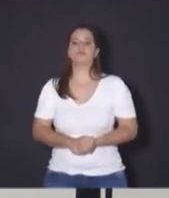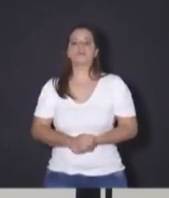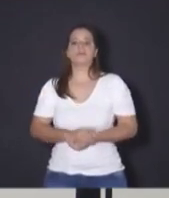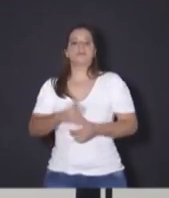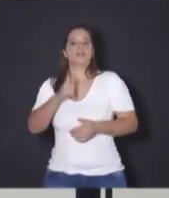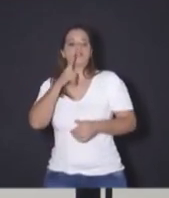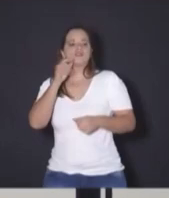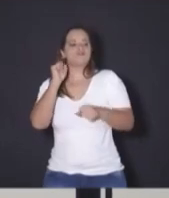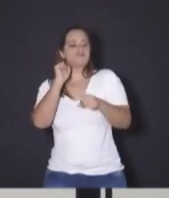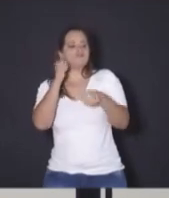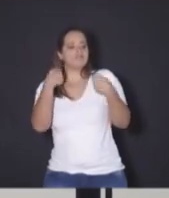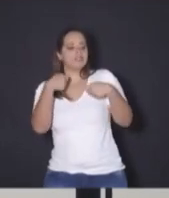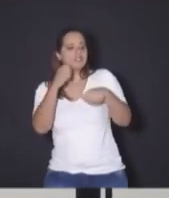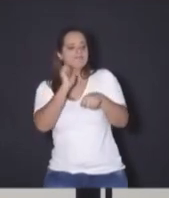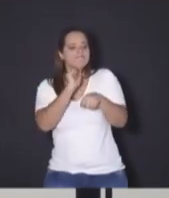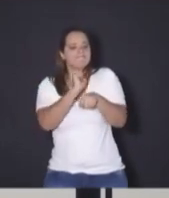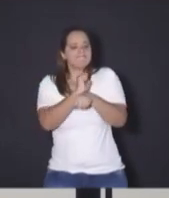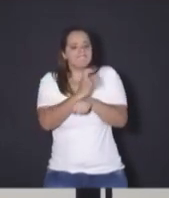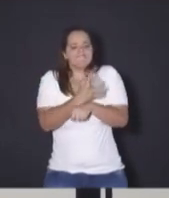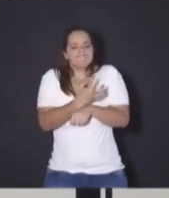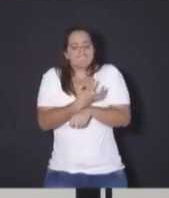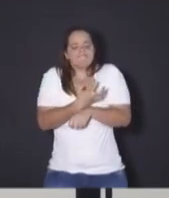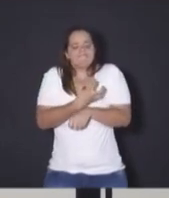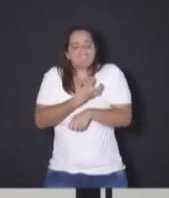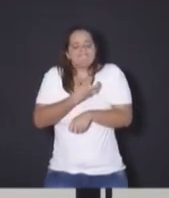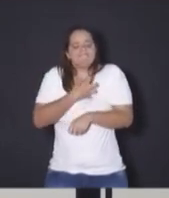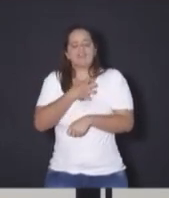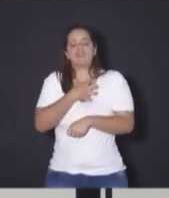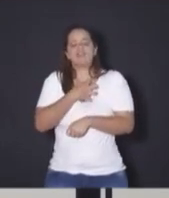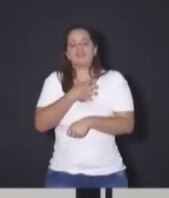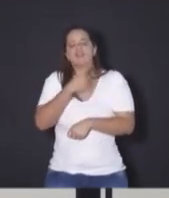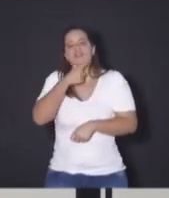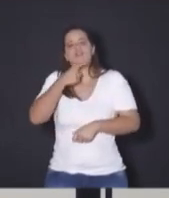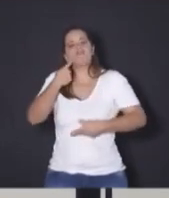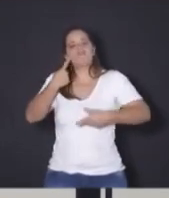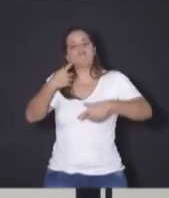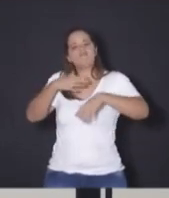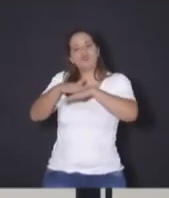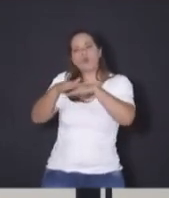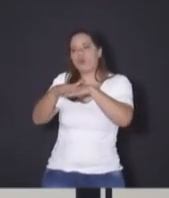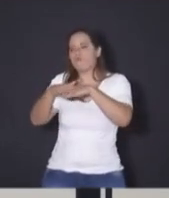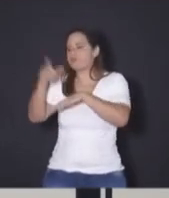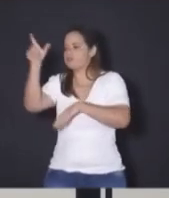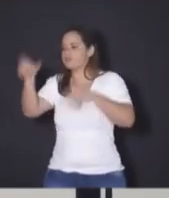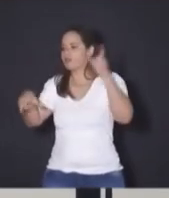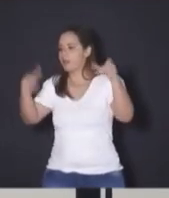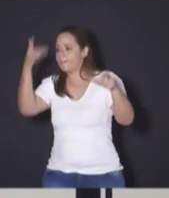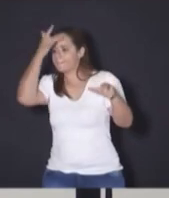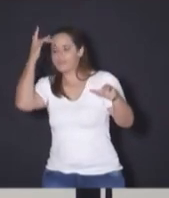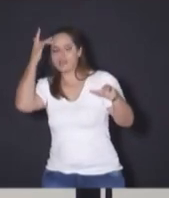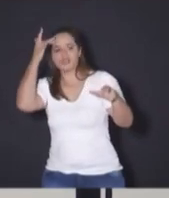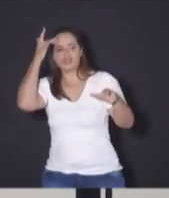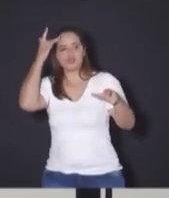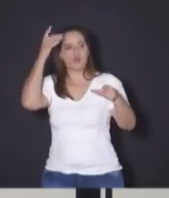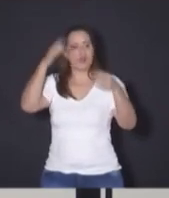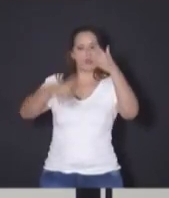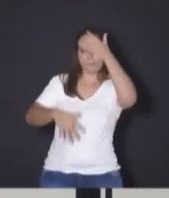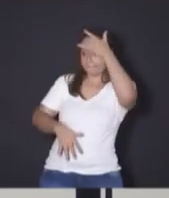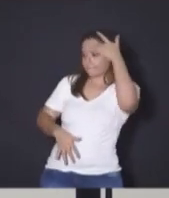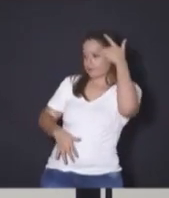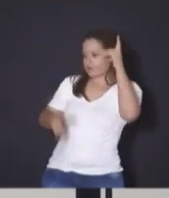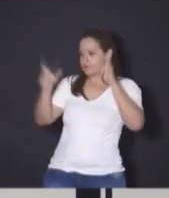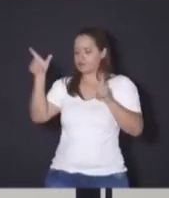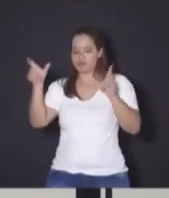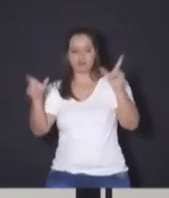de parar para sentir, para dialogar gente com gente, não é com máquina. Máquina não